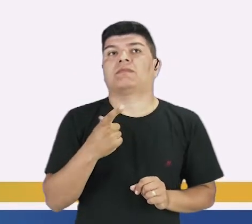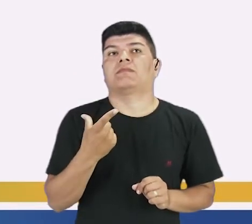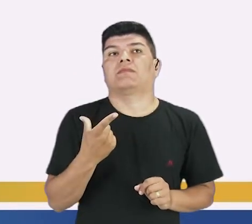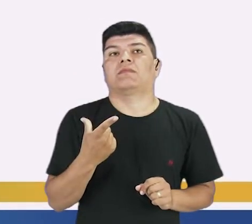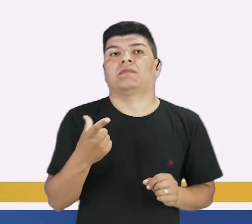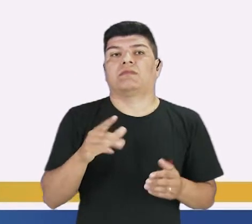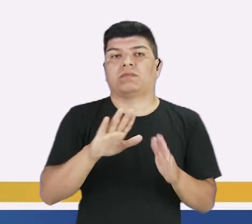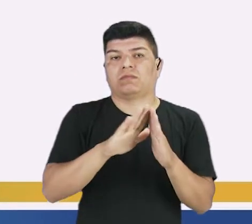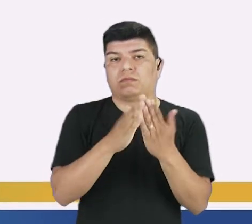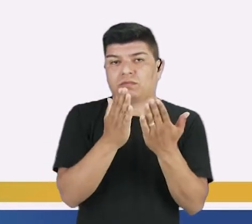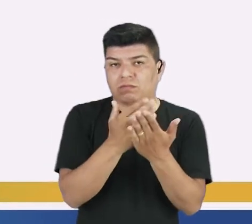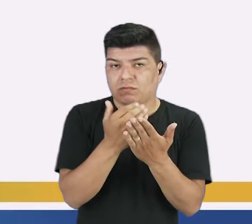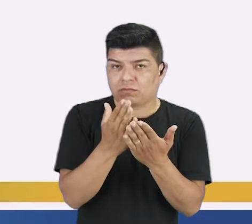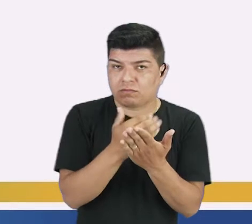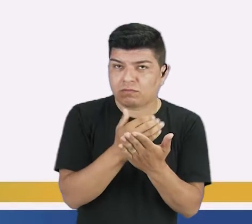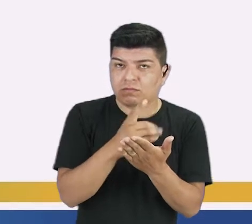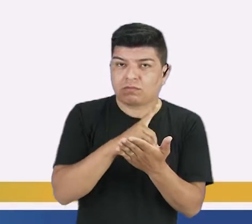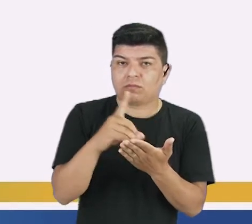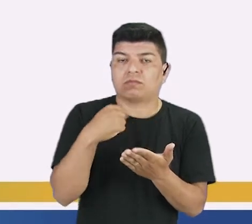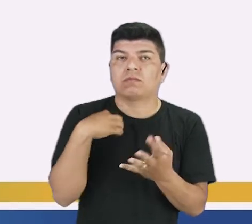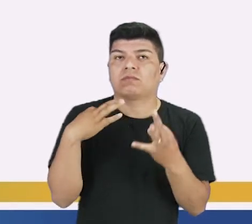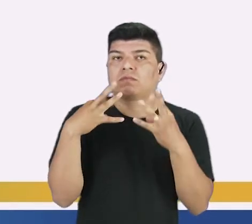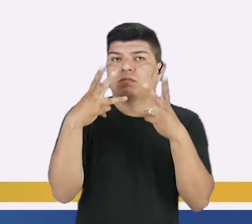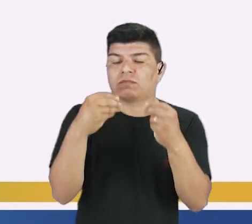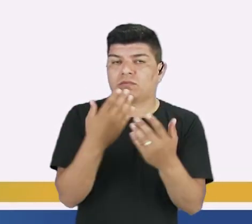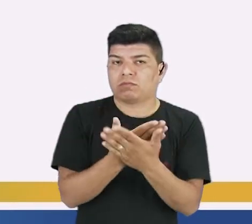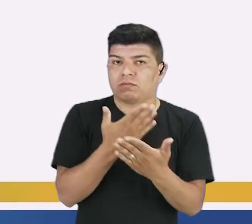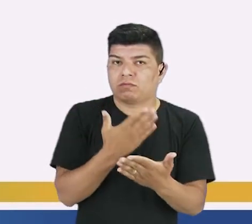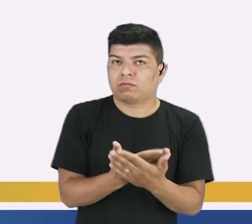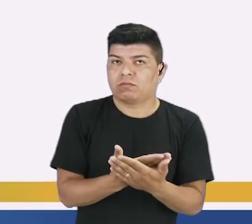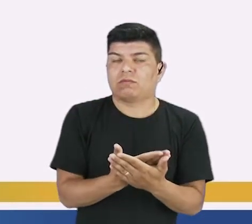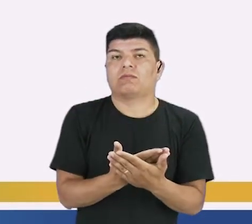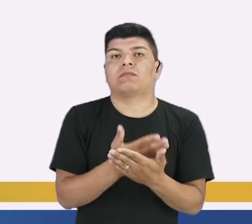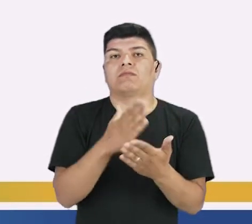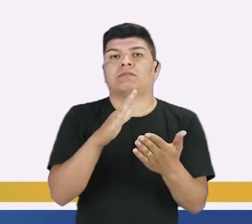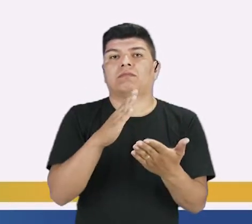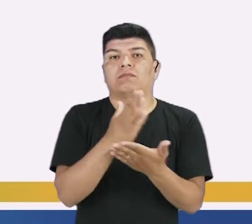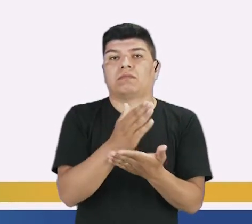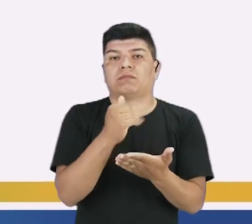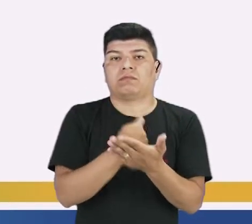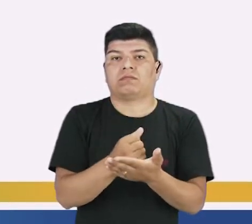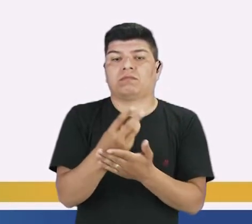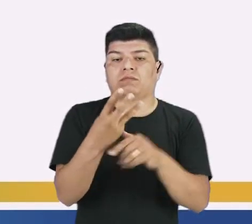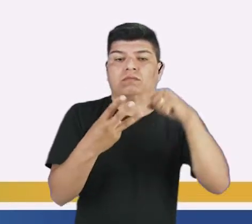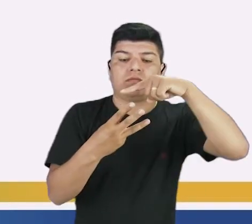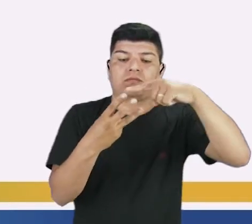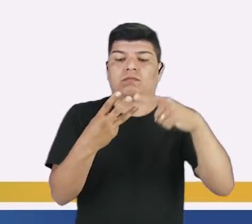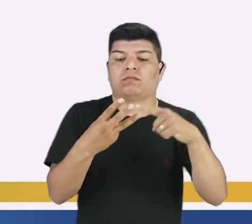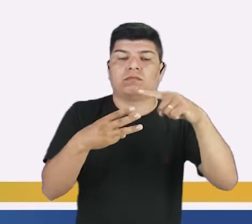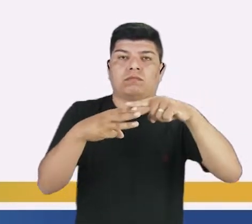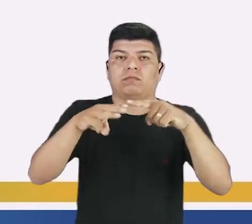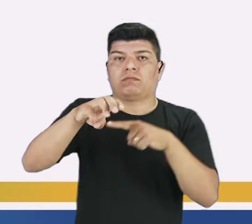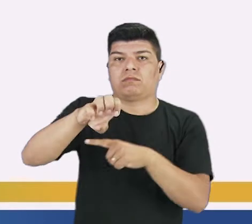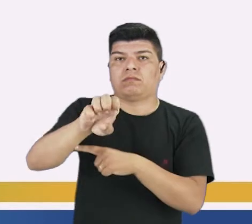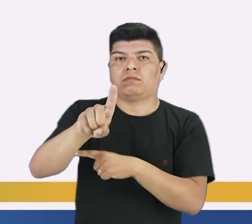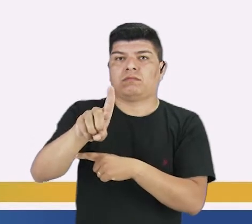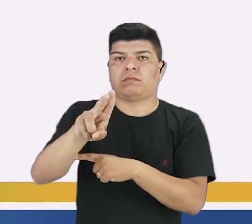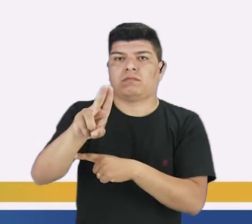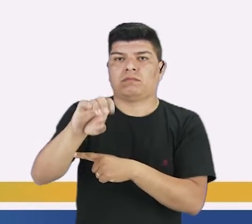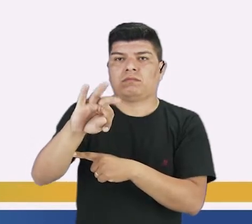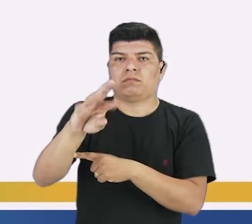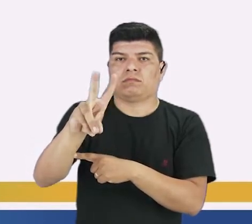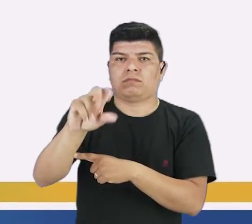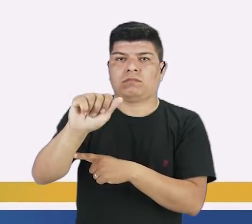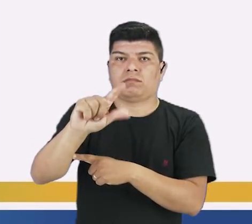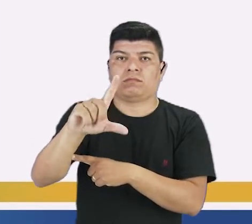existem nos livros didáticos, todo esse estudo, a divisão de 3 eras. A era medieval, a era clássica